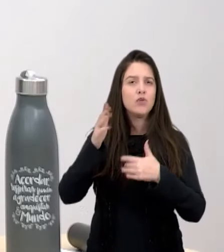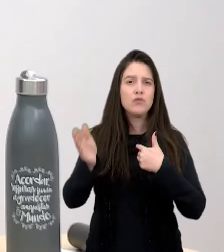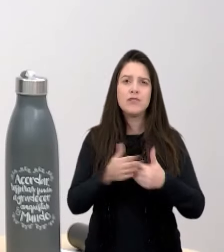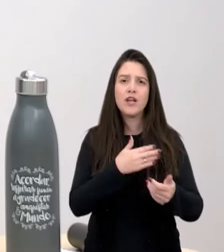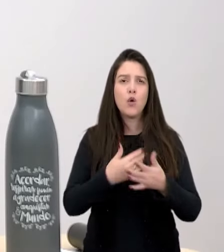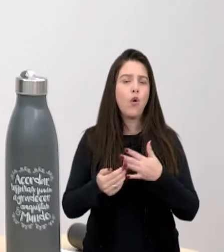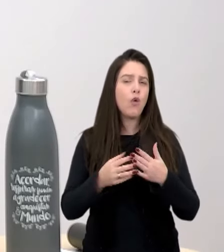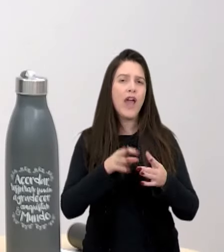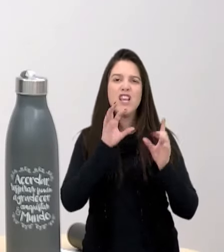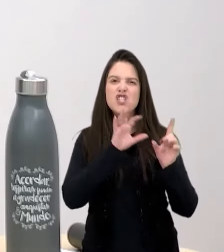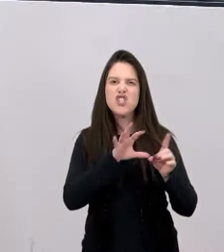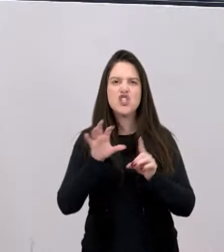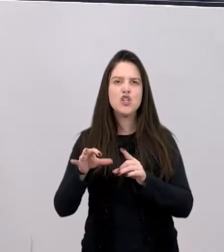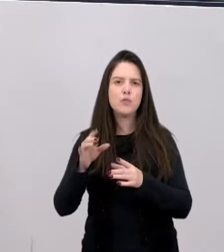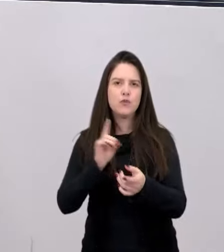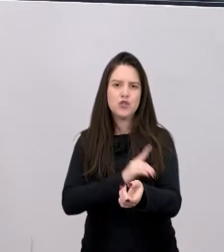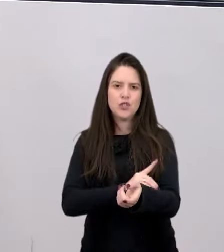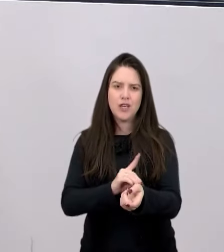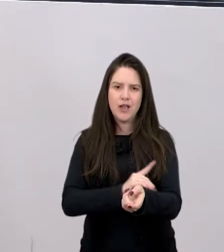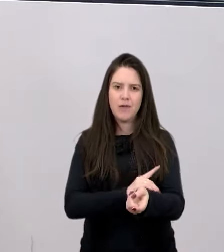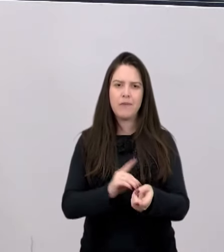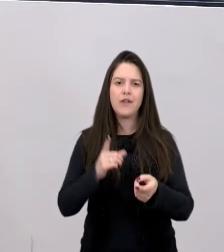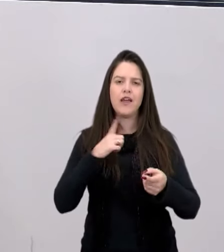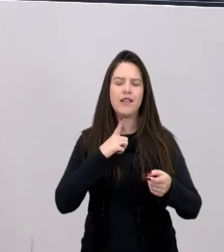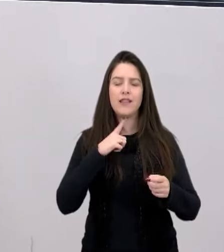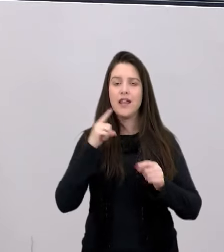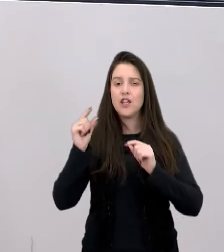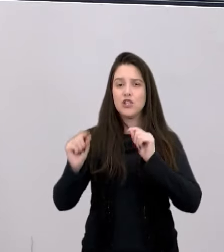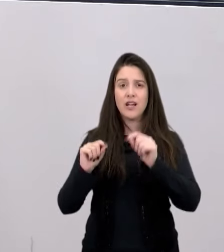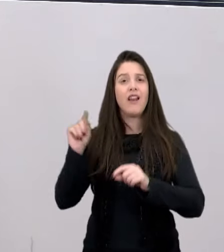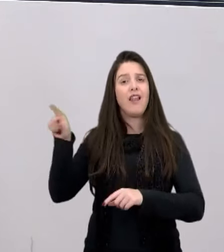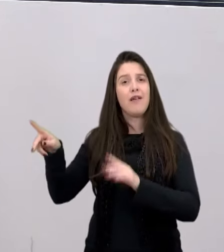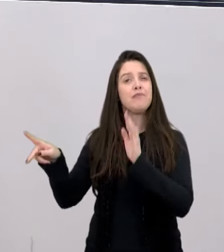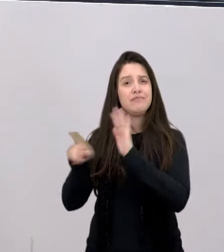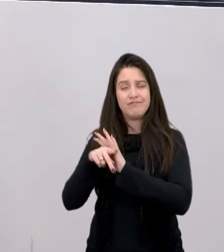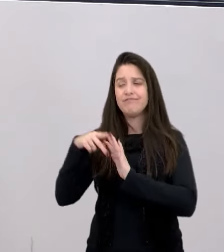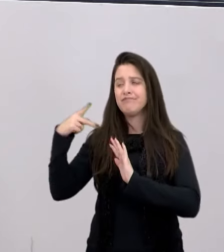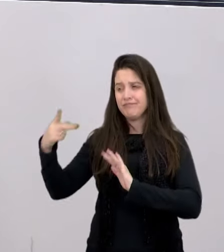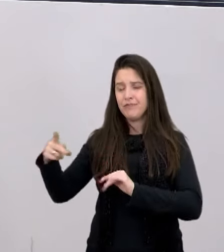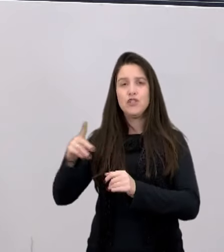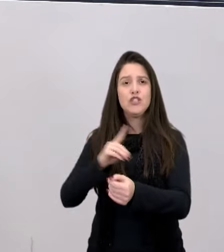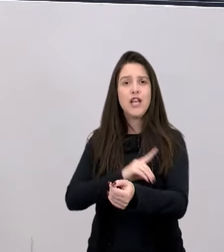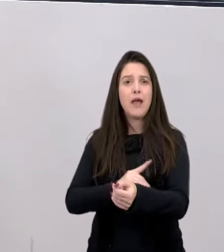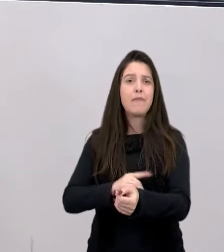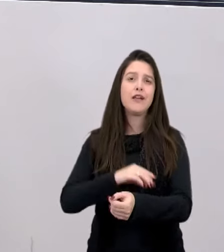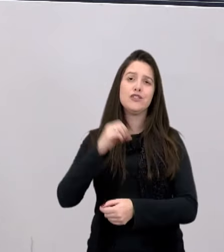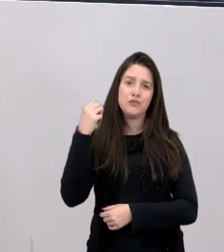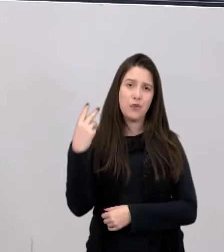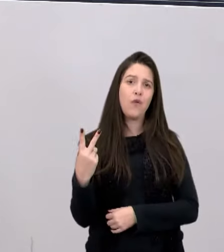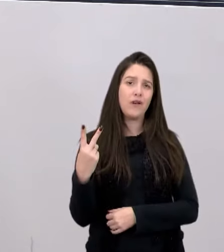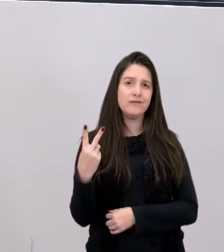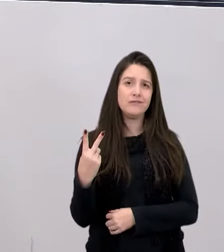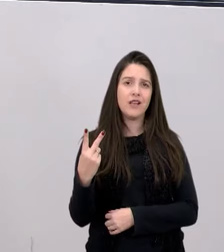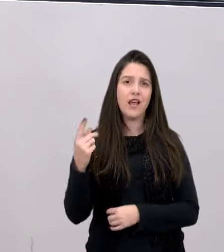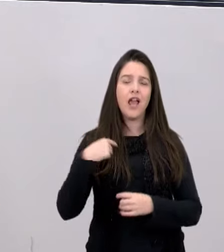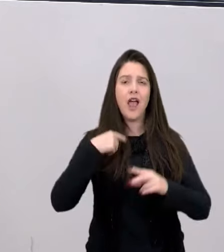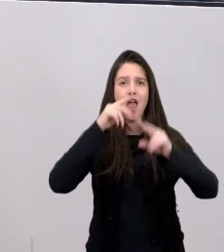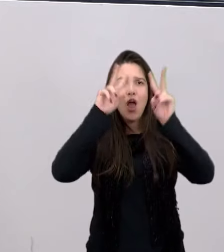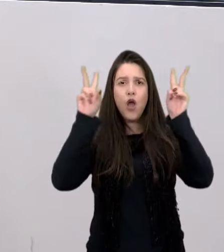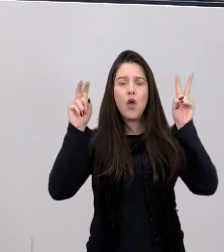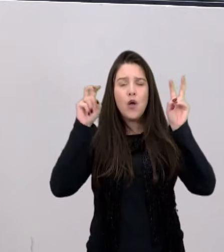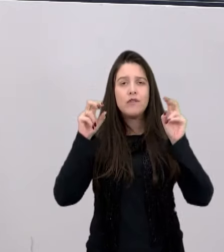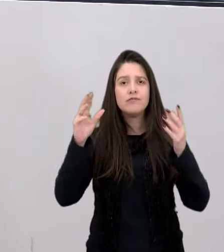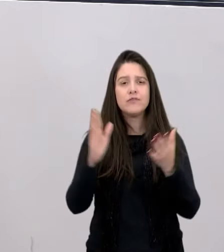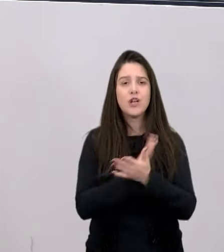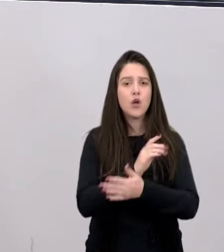diabetes, né? Então a gente pode ressaltar aí que ela tem diabetes tipo 2. Então aí é uma questão aí para vocês